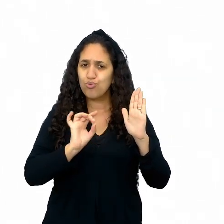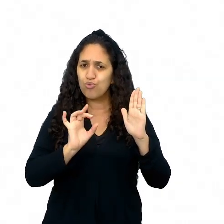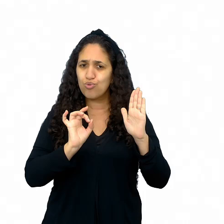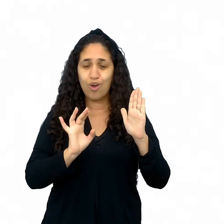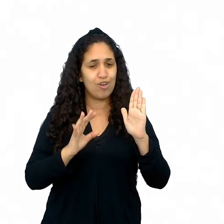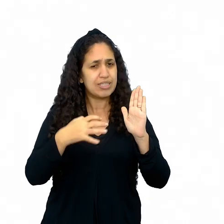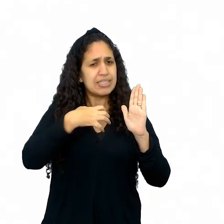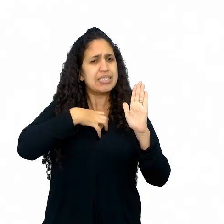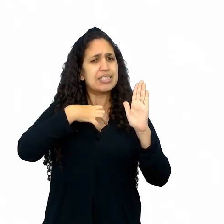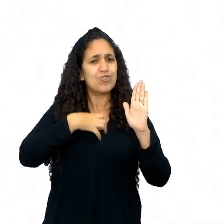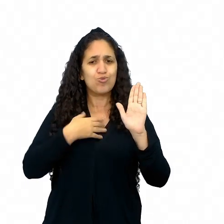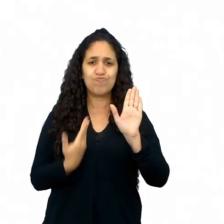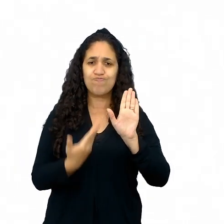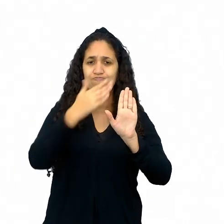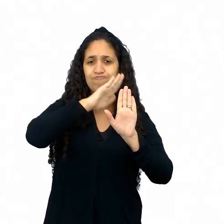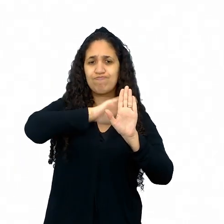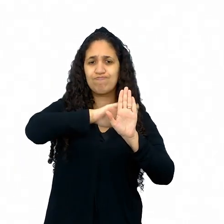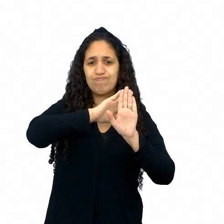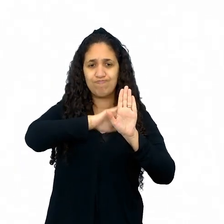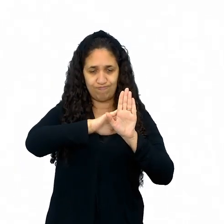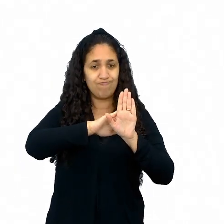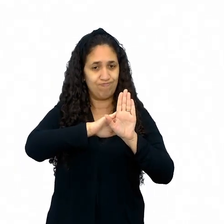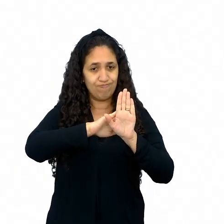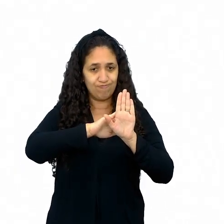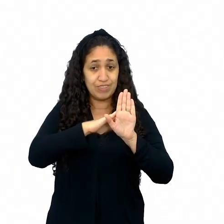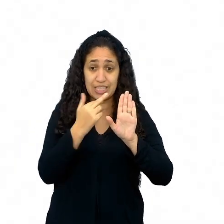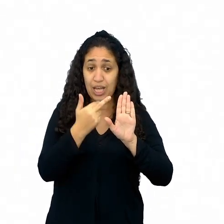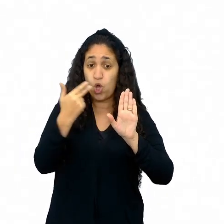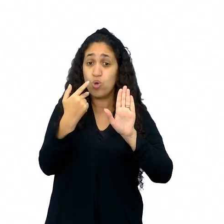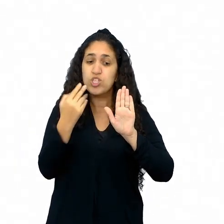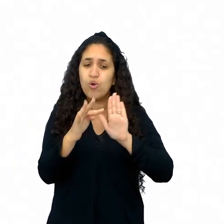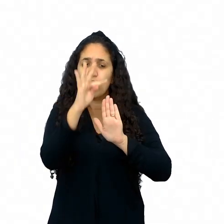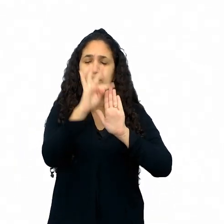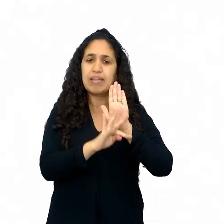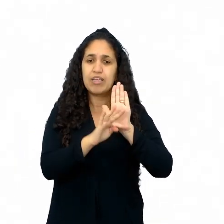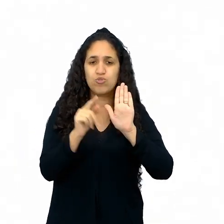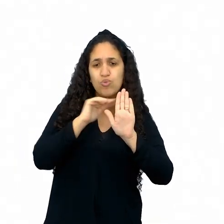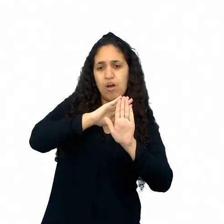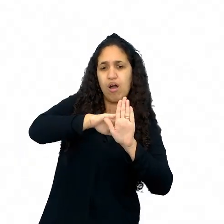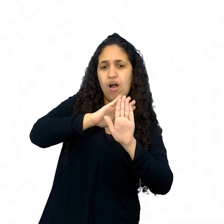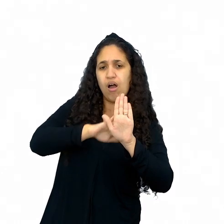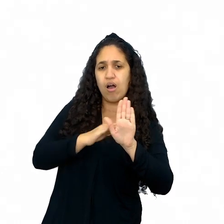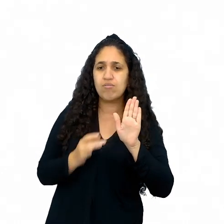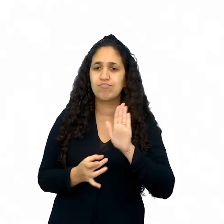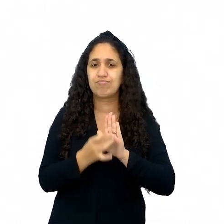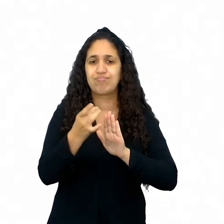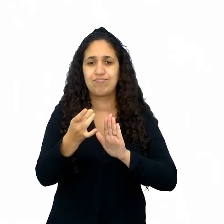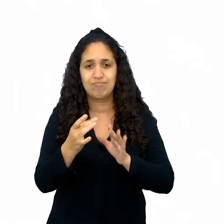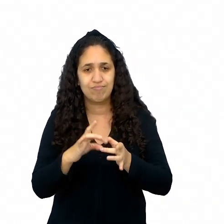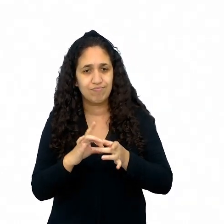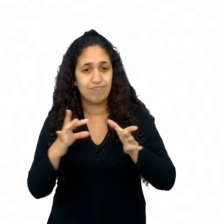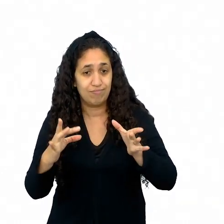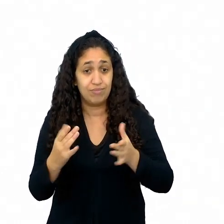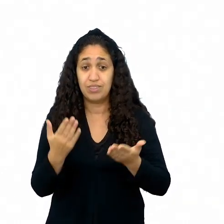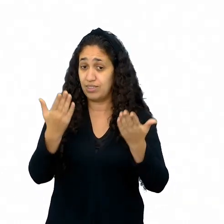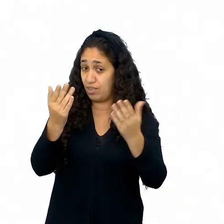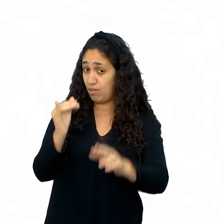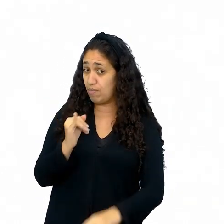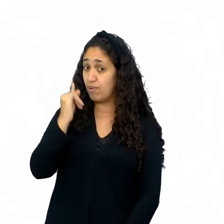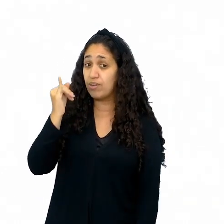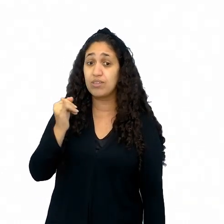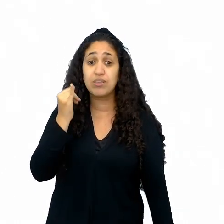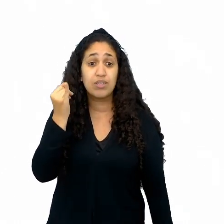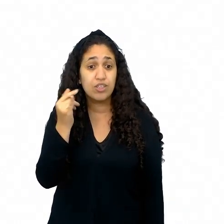do texto se constrói a partir daquilo que o texto permite. ok? Então, é importante que a